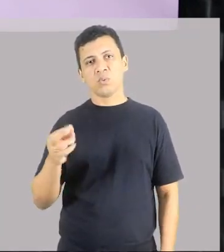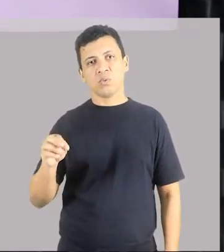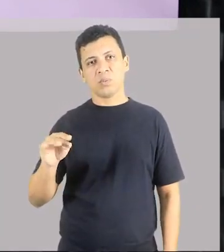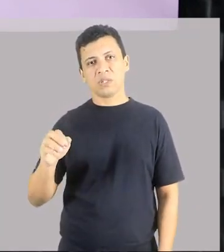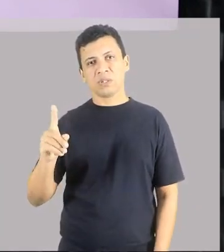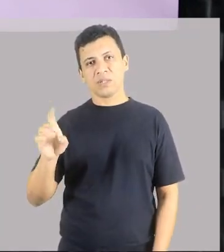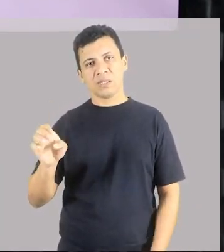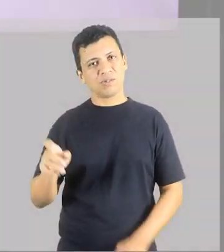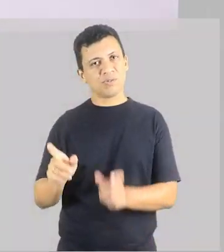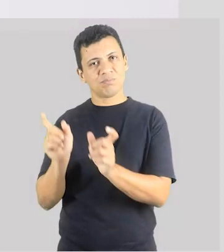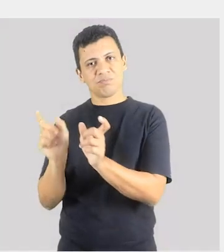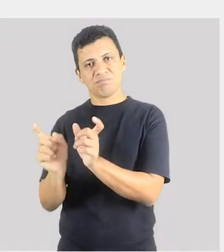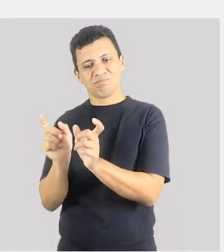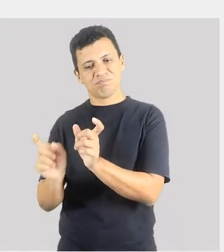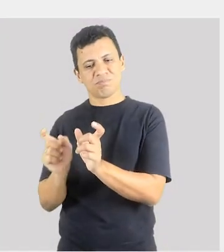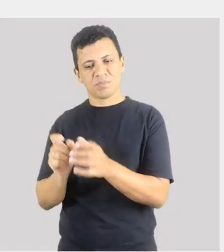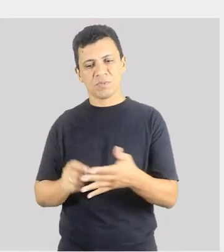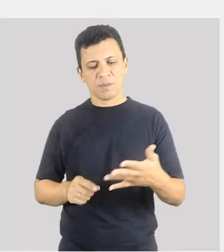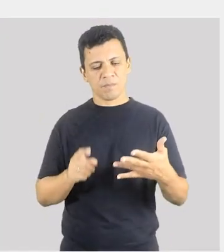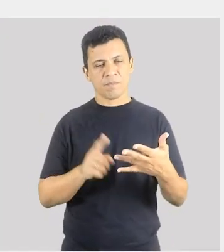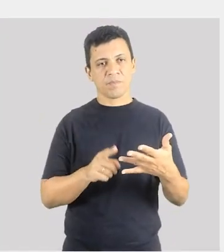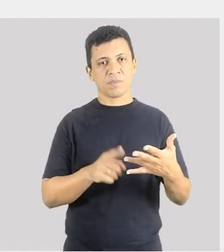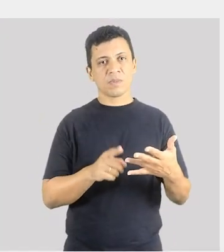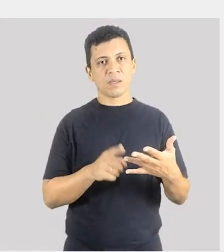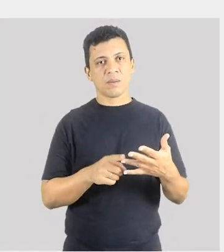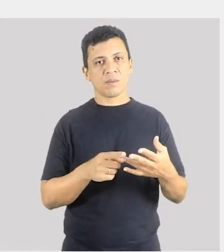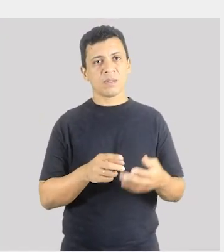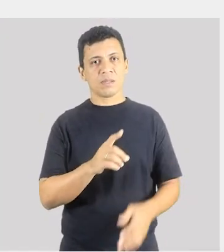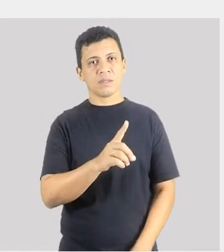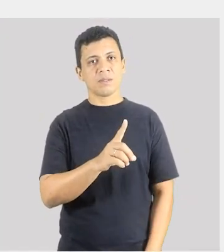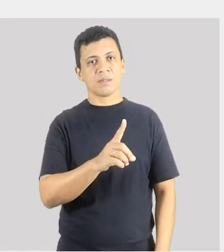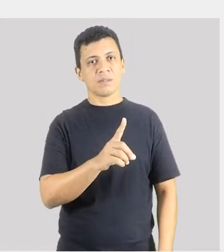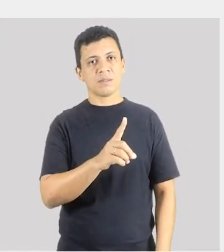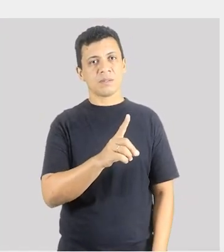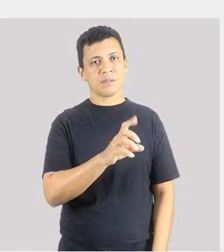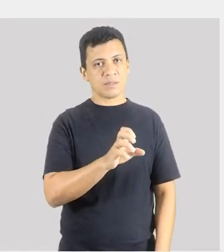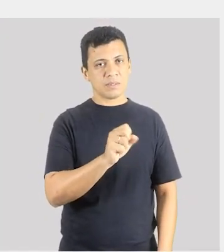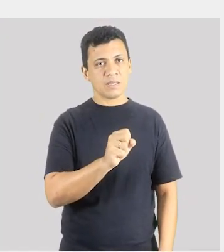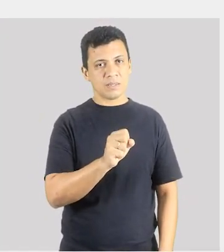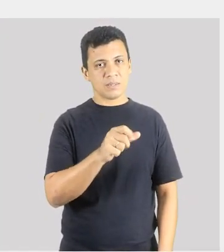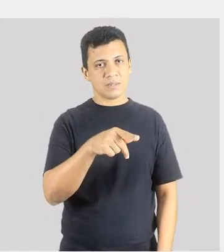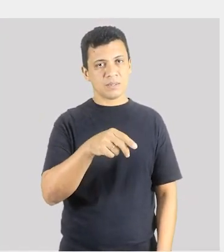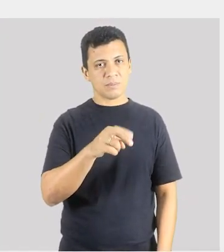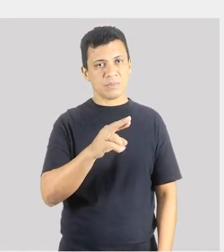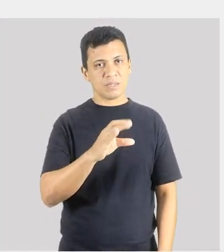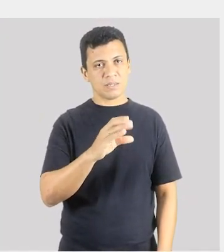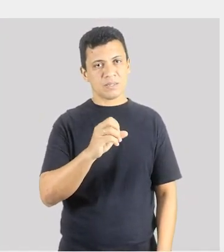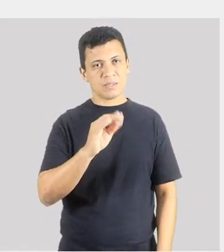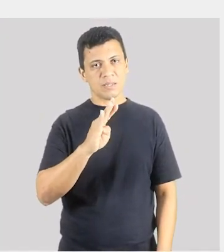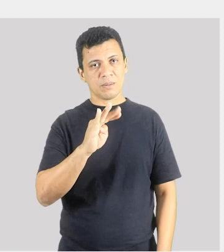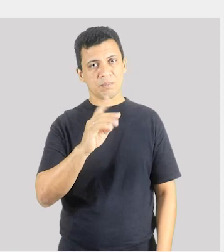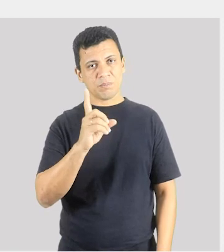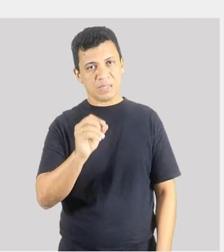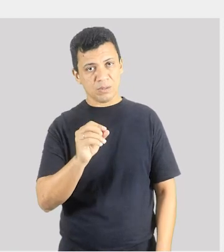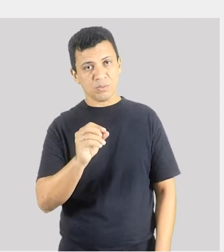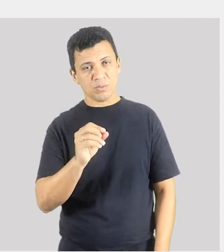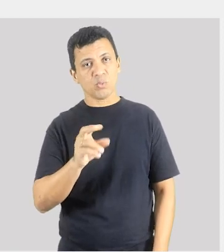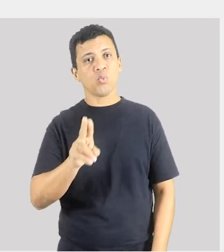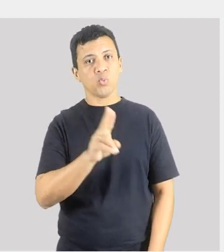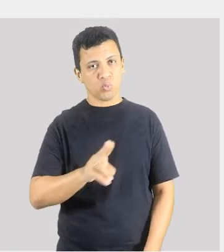não do prefixo despercebidos vem de quê vem de percebidos Eu uso o prefixo 10